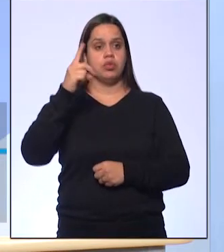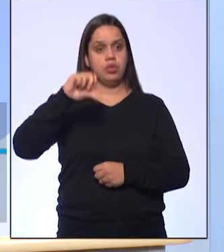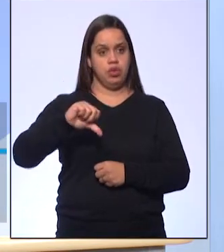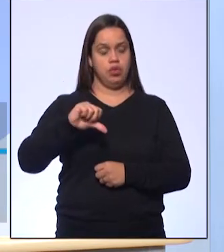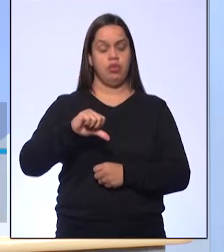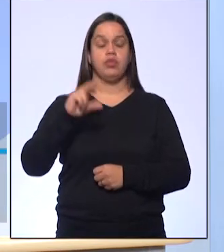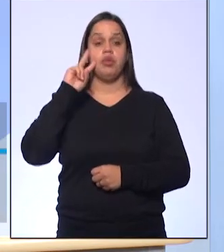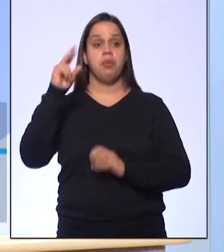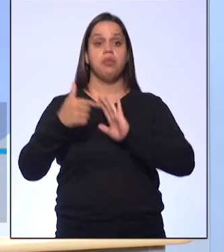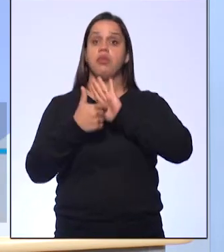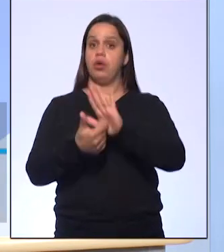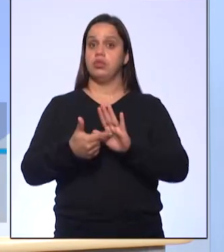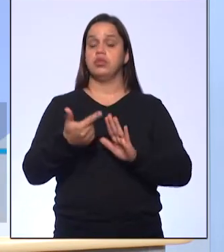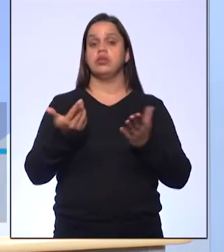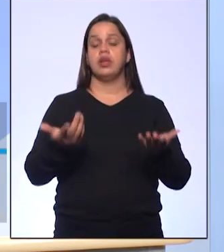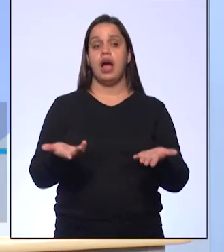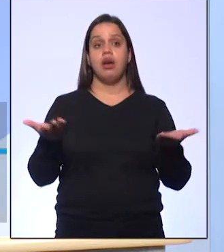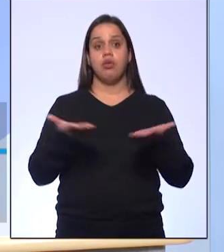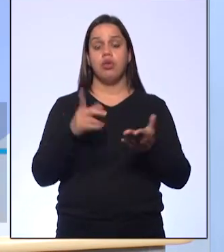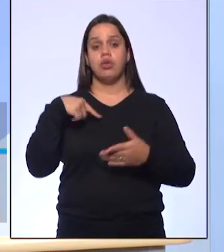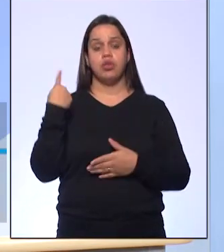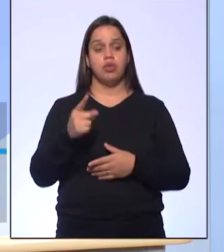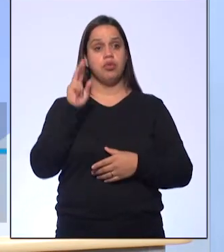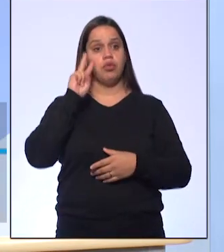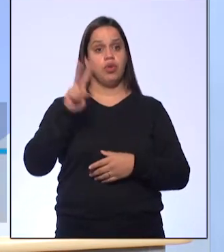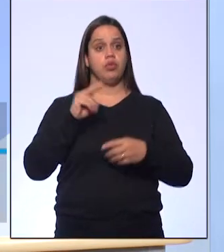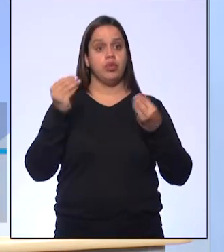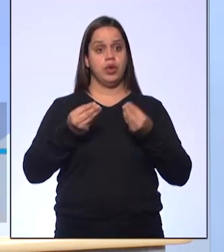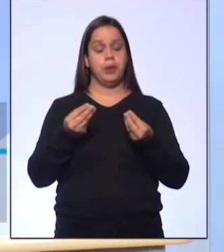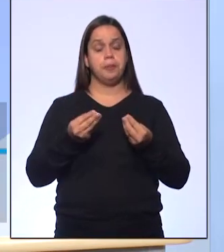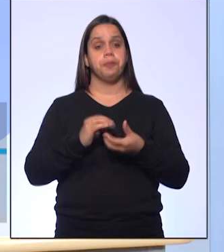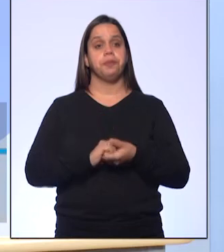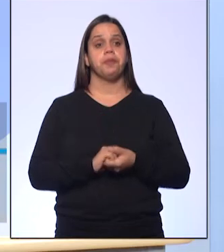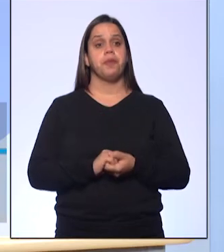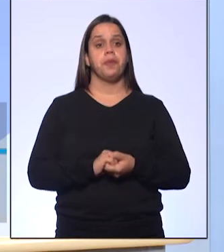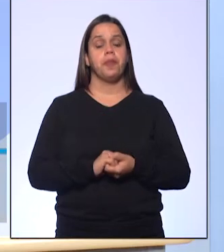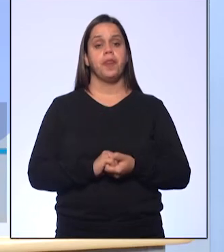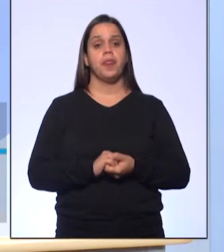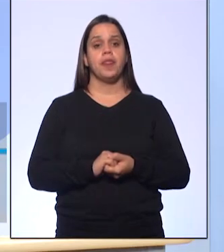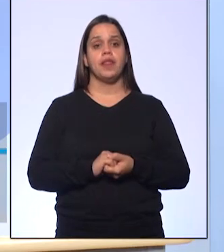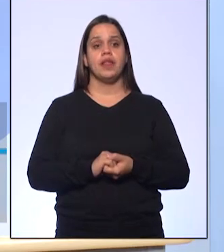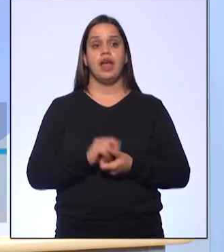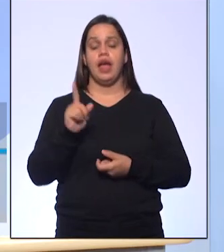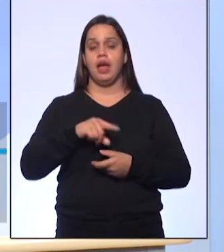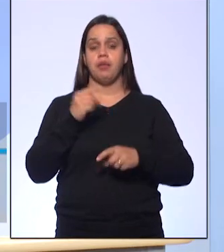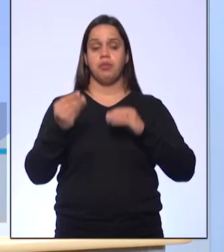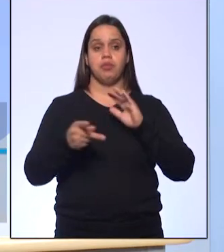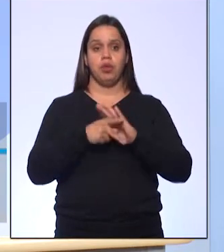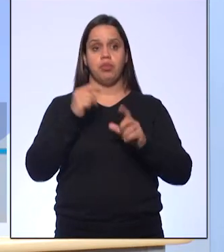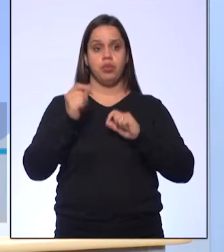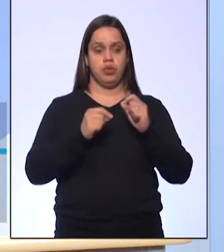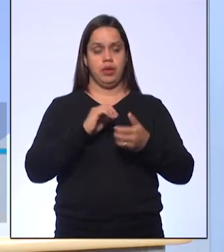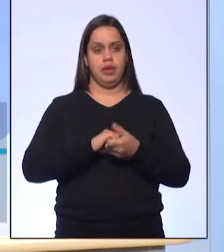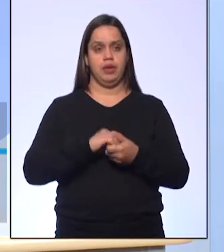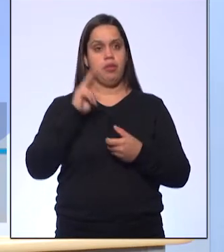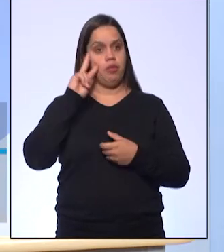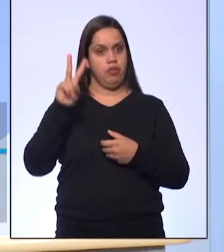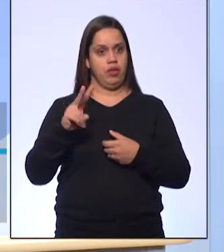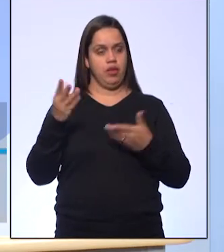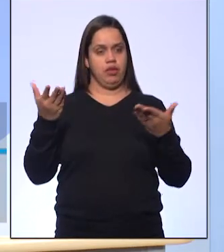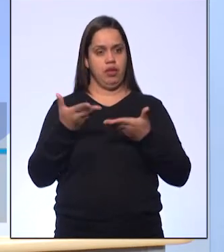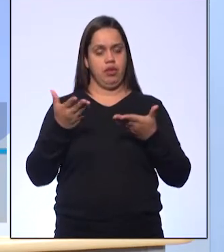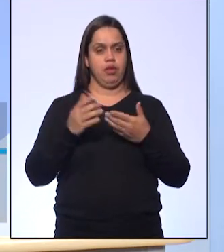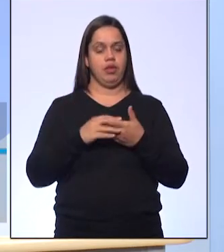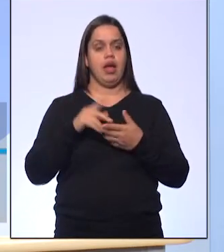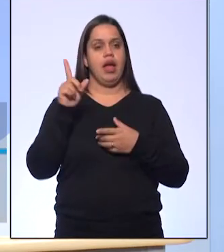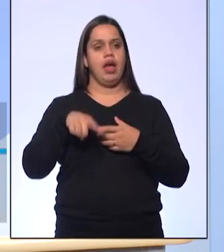aquela situação. Agora, nós vamos para um momento muito legal, que é um simulador, né? Devemos lembrar que